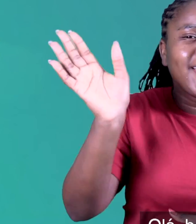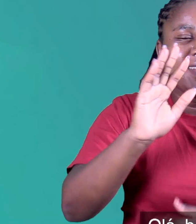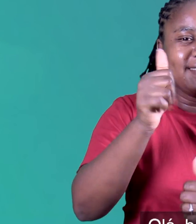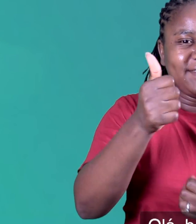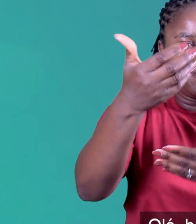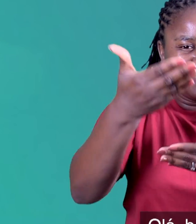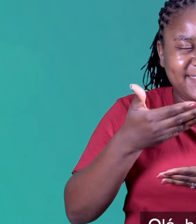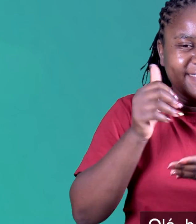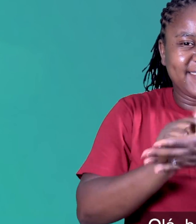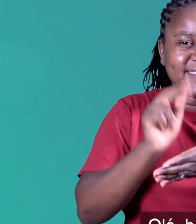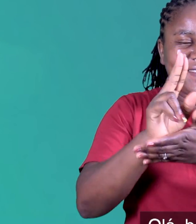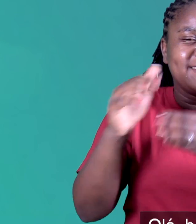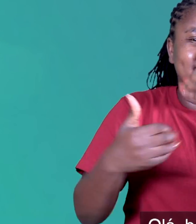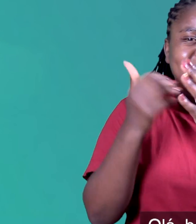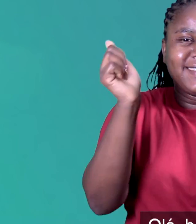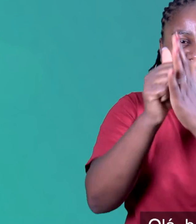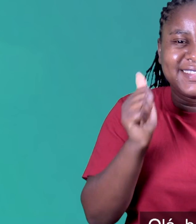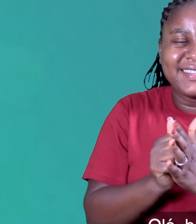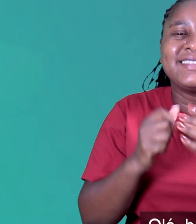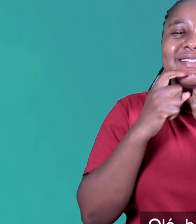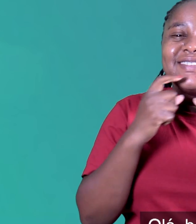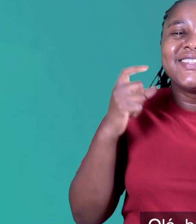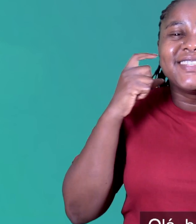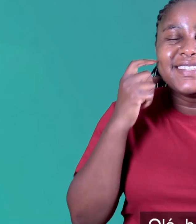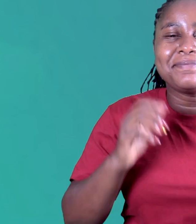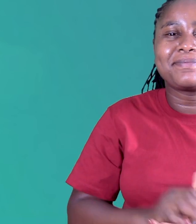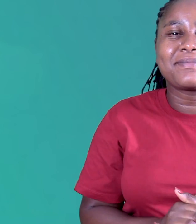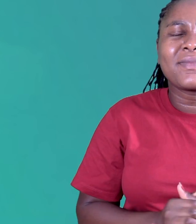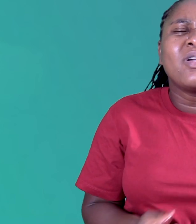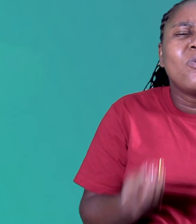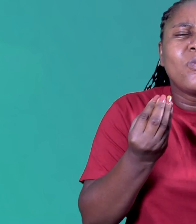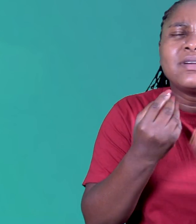Olá, bem-vindo à aula da língua de sinais de Moçambique.